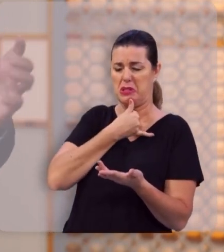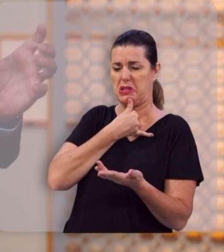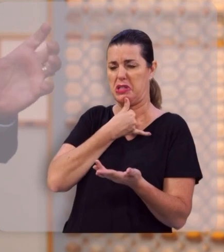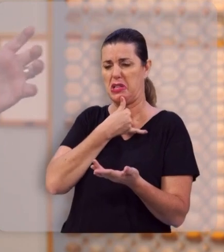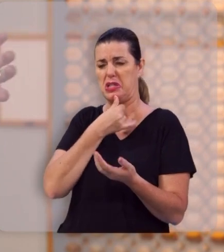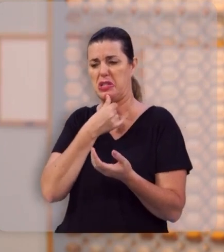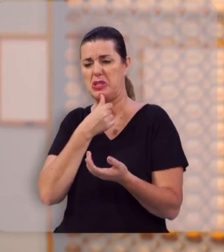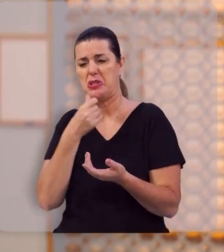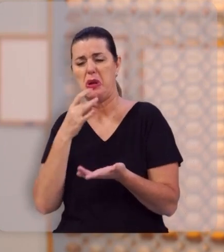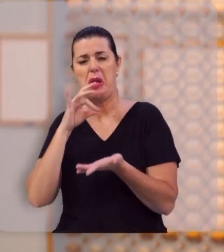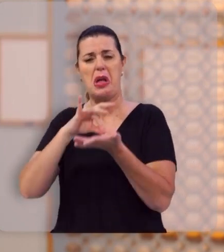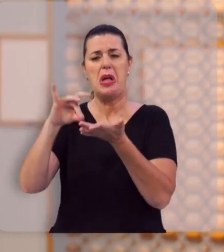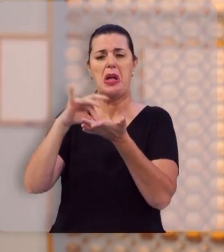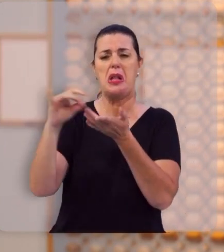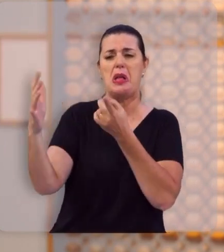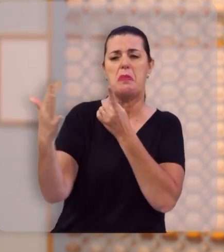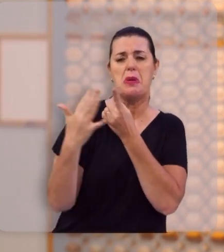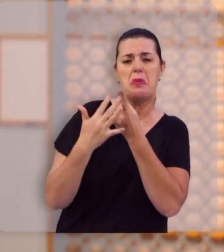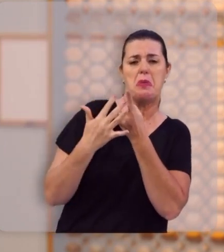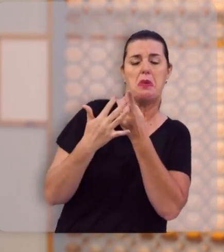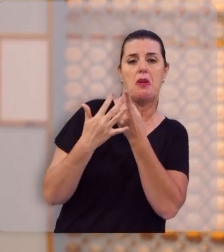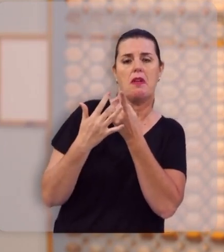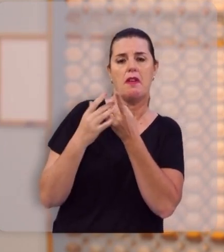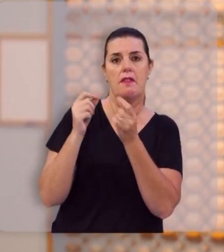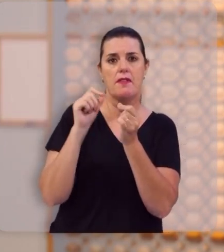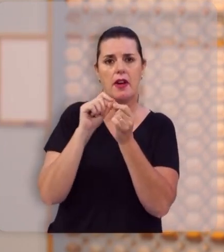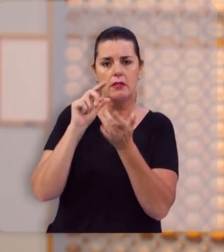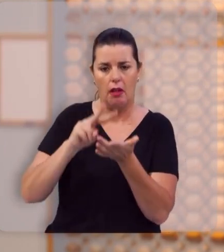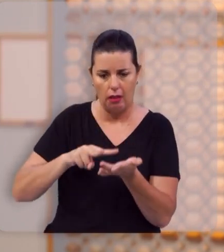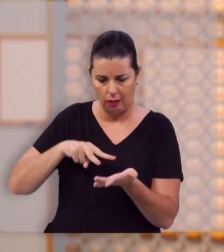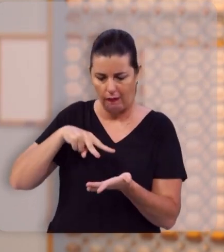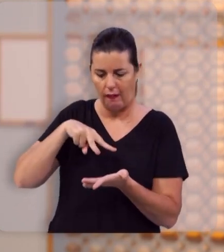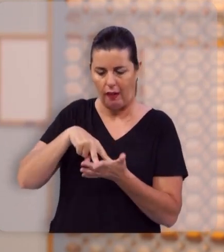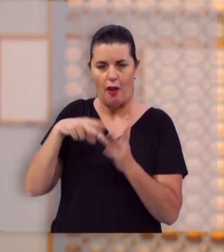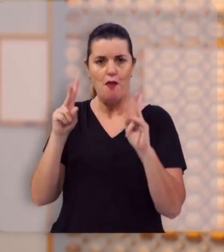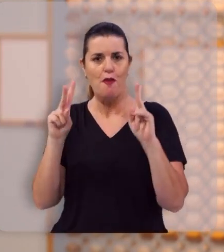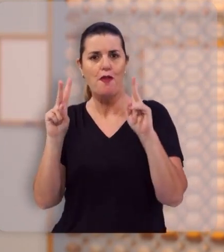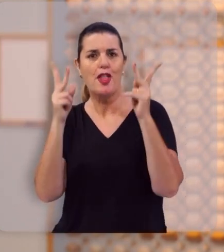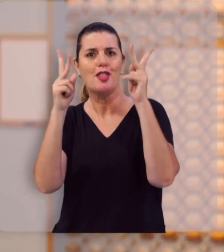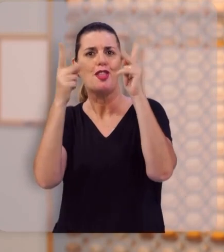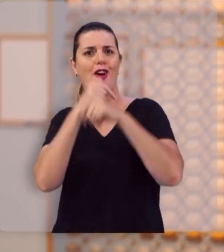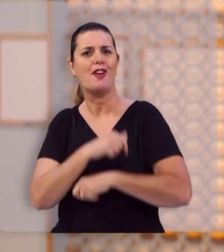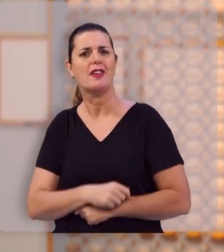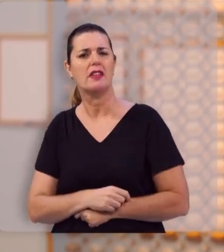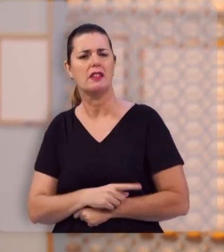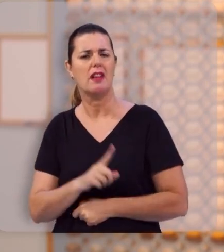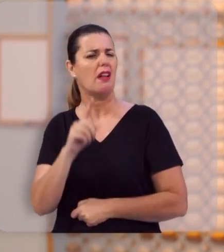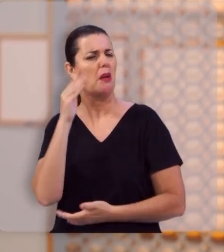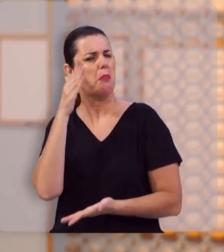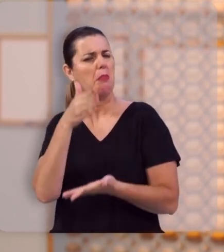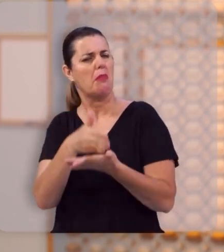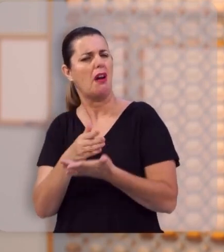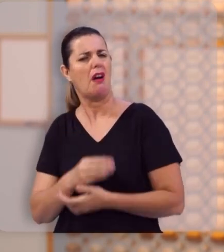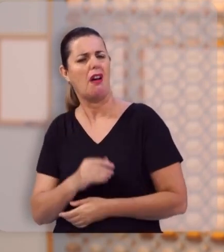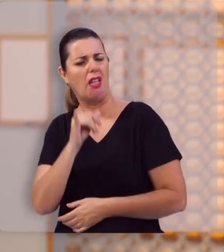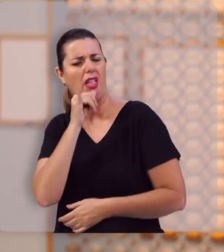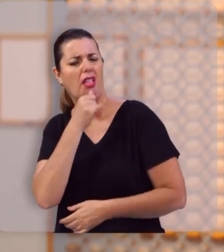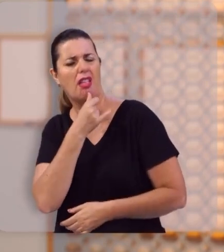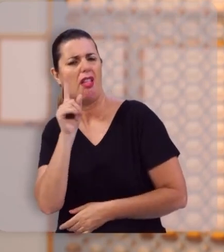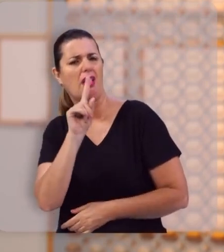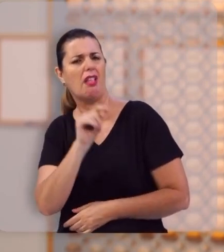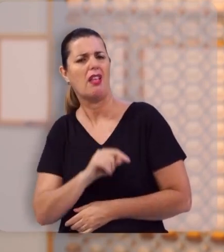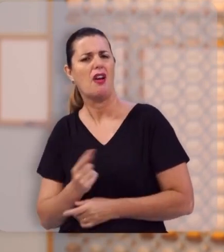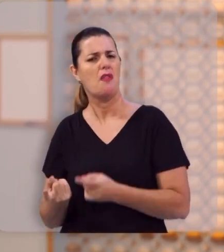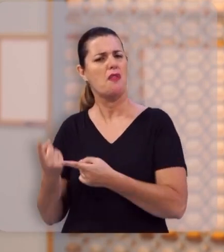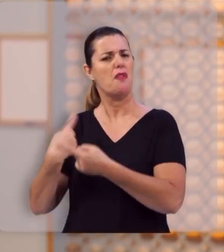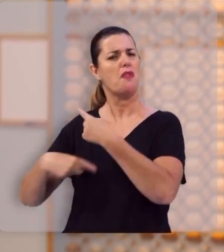abatido e cercado por inimigos poderosos e fazer você triunfar. Não jogue a toalha, não